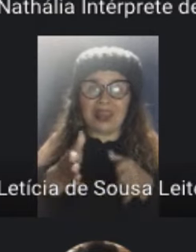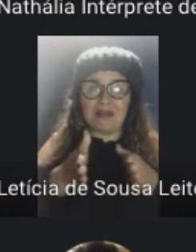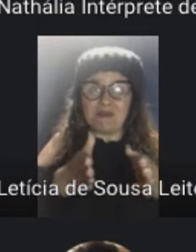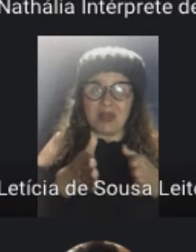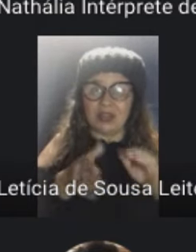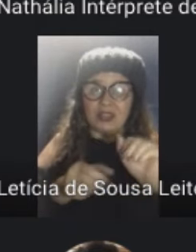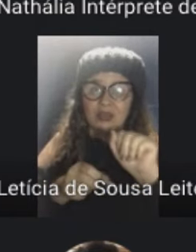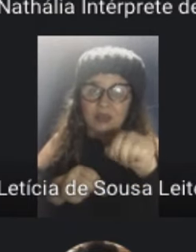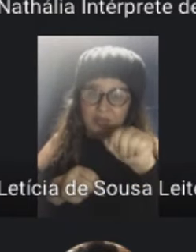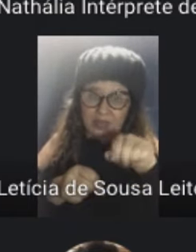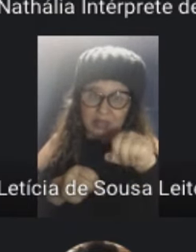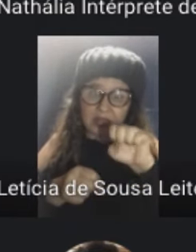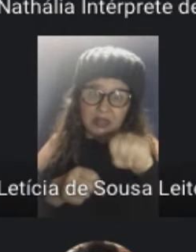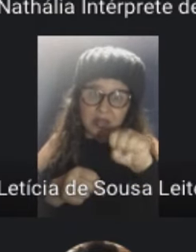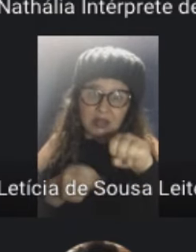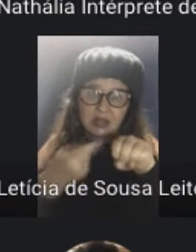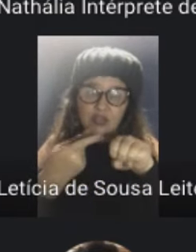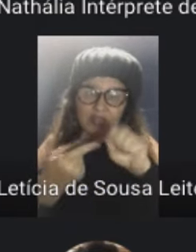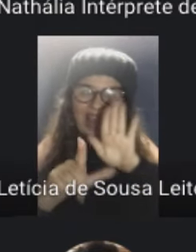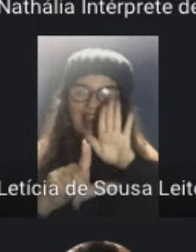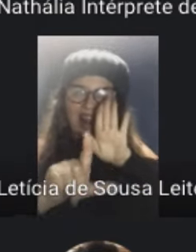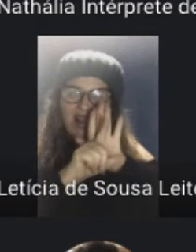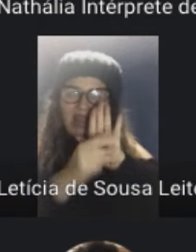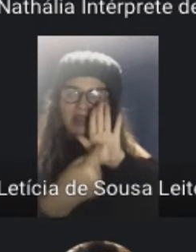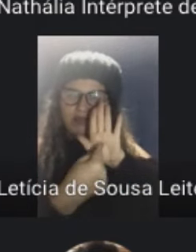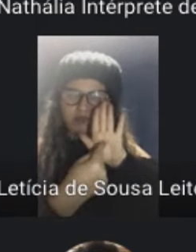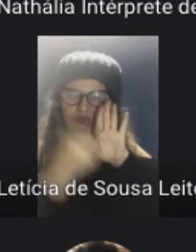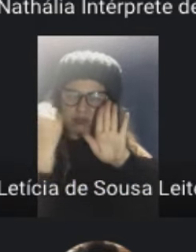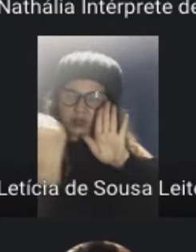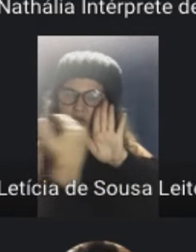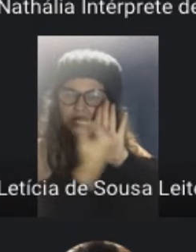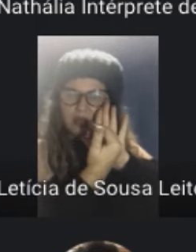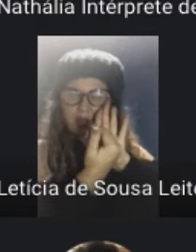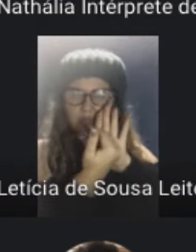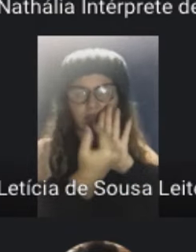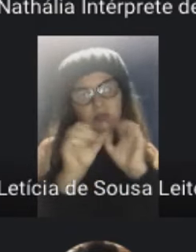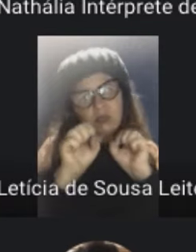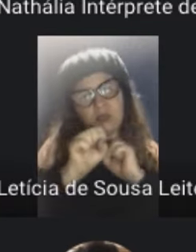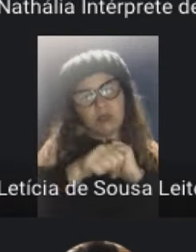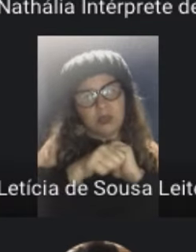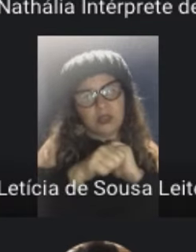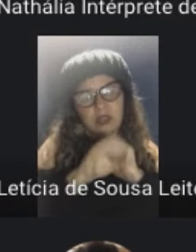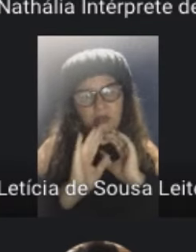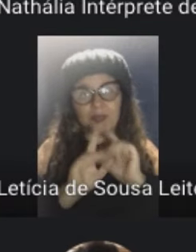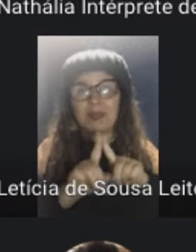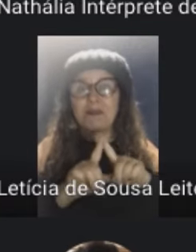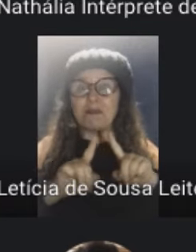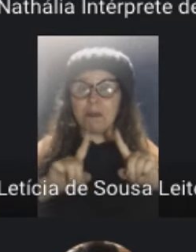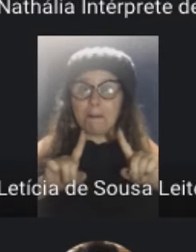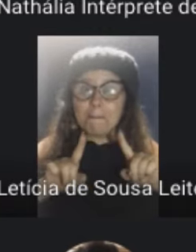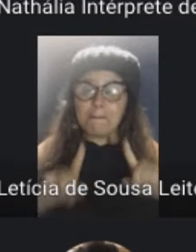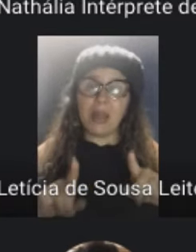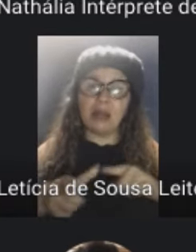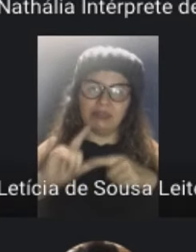se você diz que a lei está ali e a lei pode ser aplicada, é isso, tá? Mas, como eu